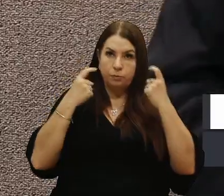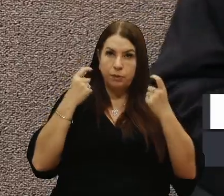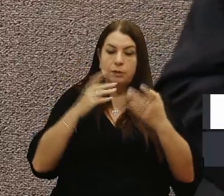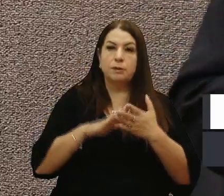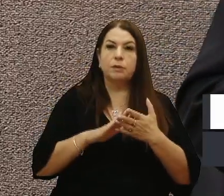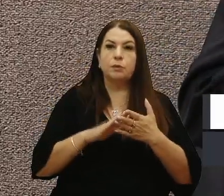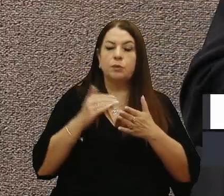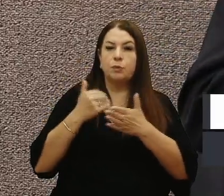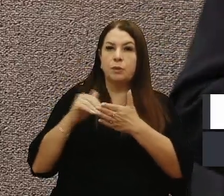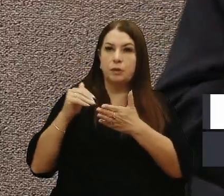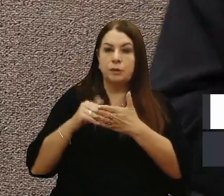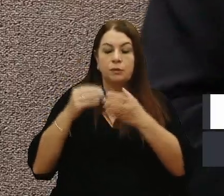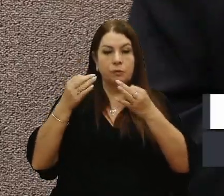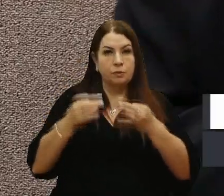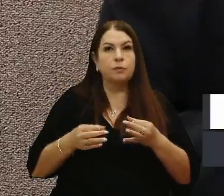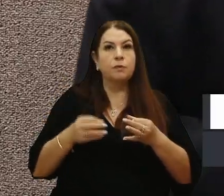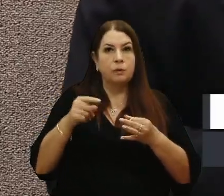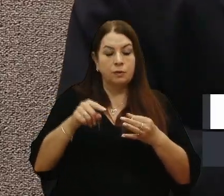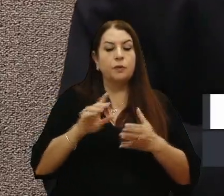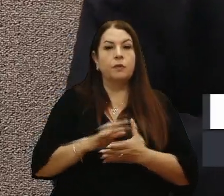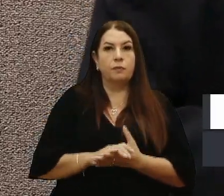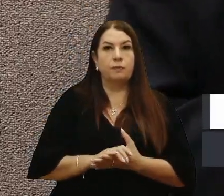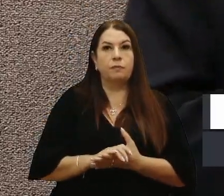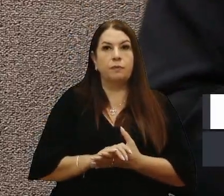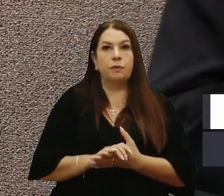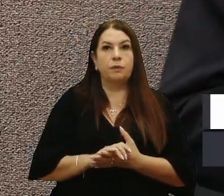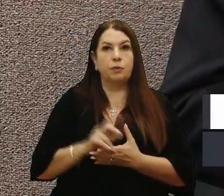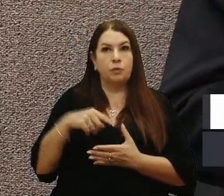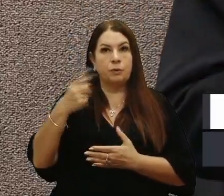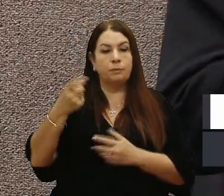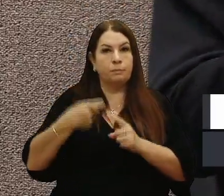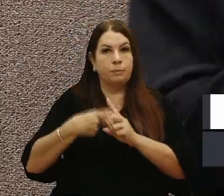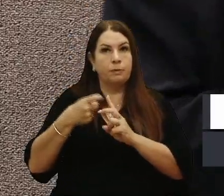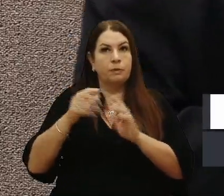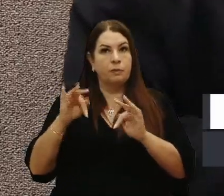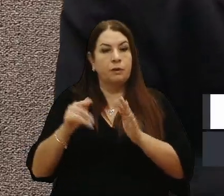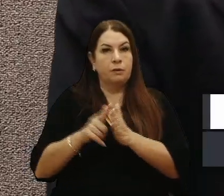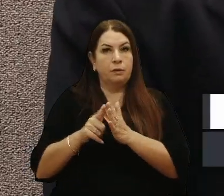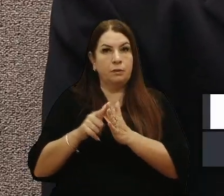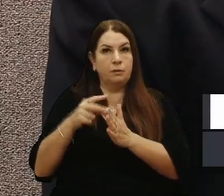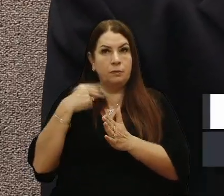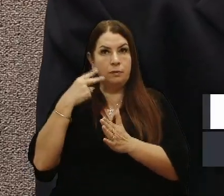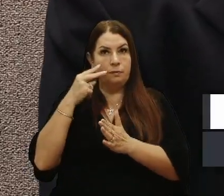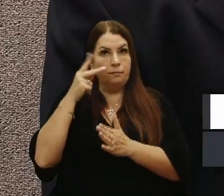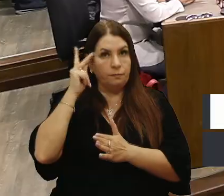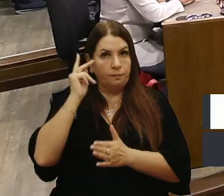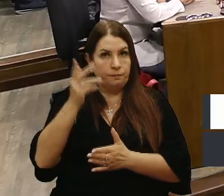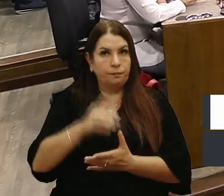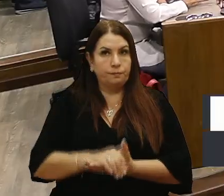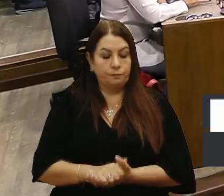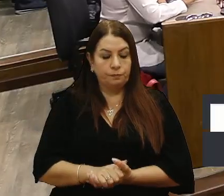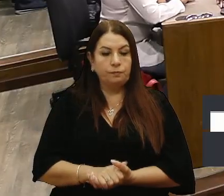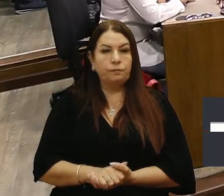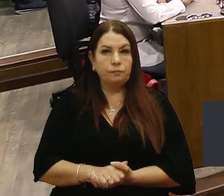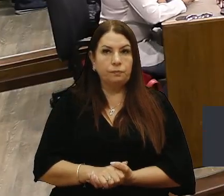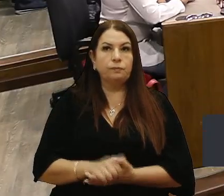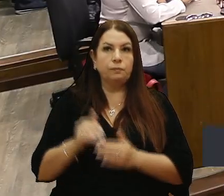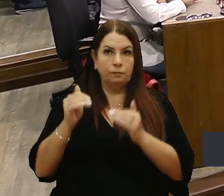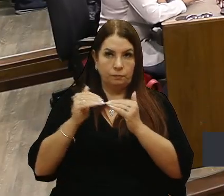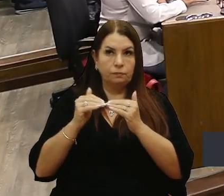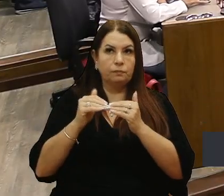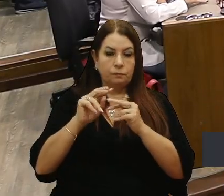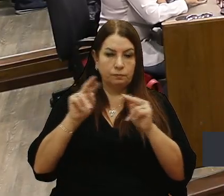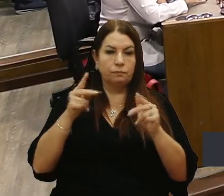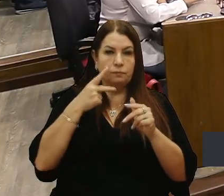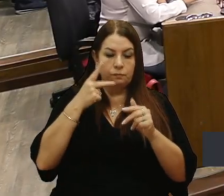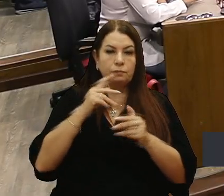do secretário, tenho certeza que isso vai, nos próximos meses, sair do papel. Seu à parte, nobre colega Iago. Não, eu concordo com várias